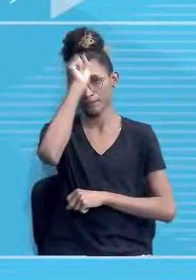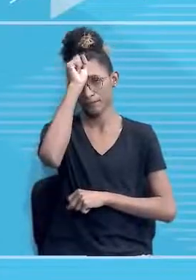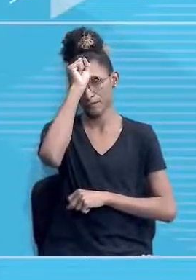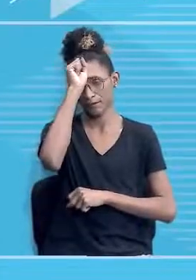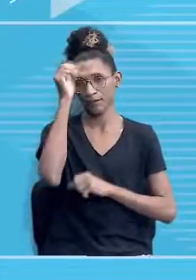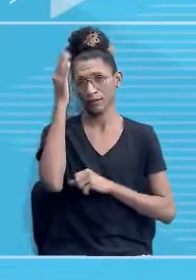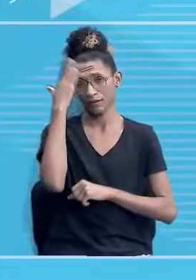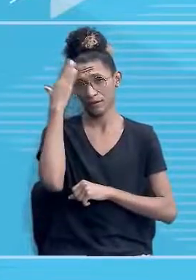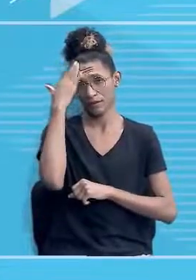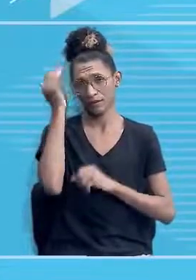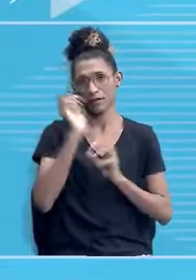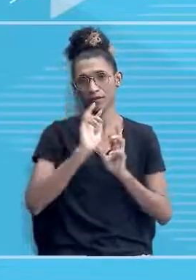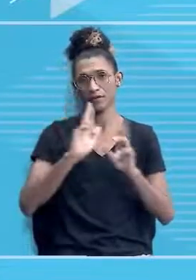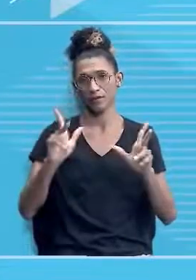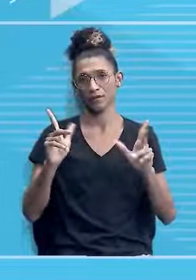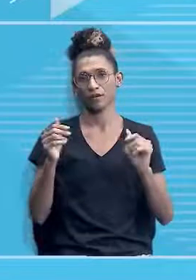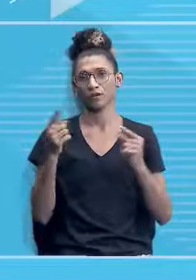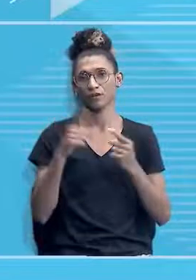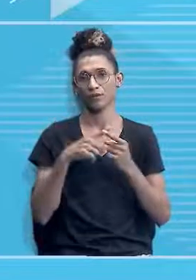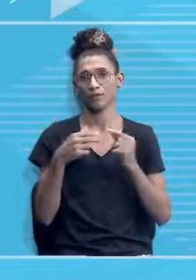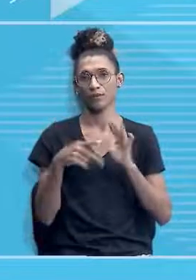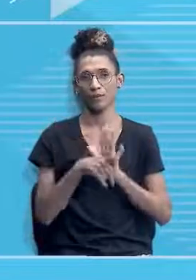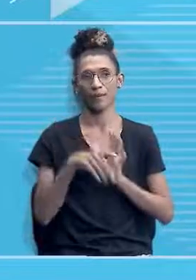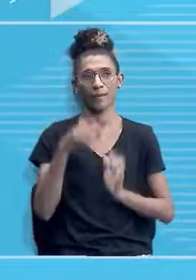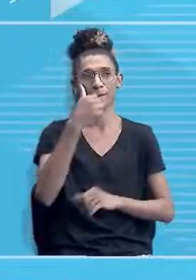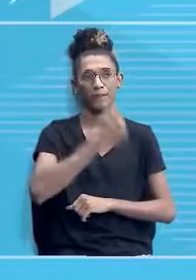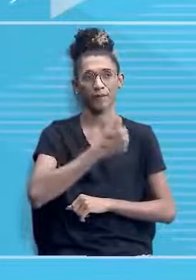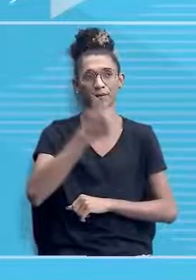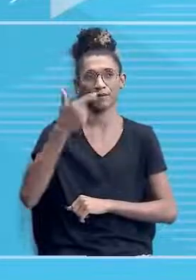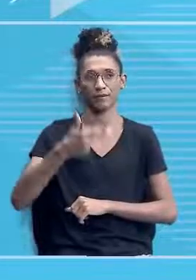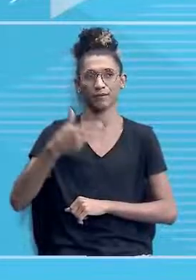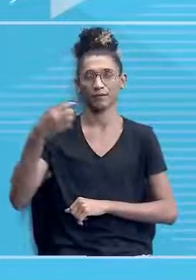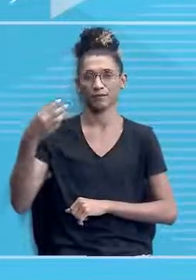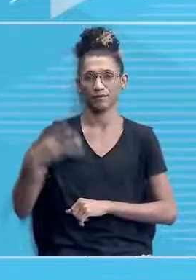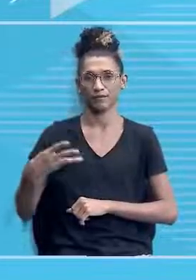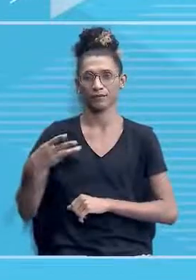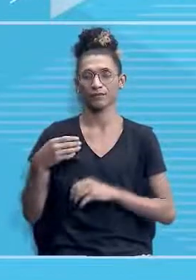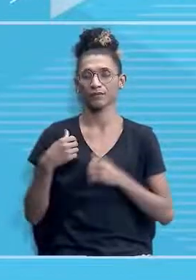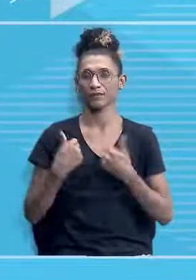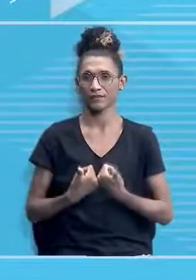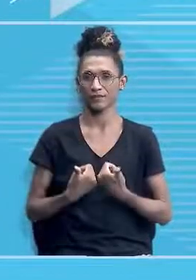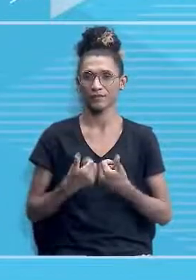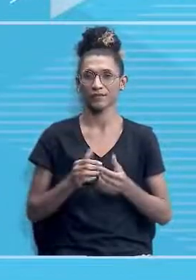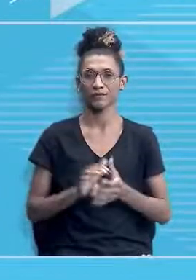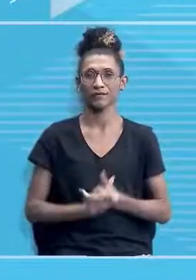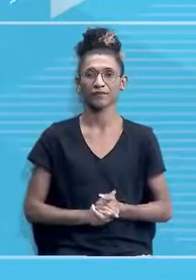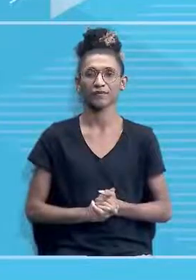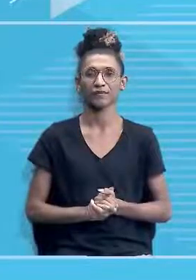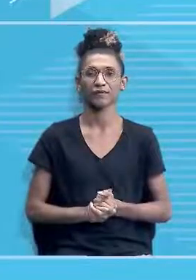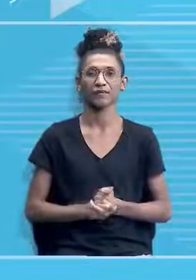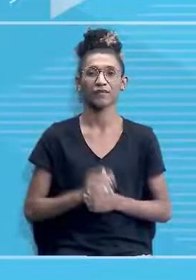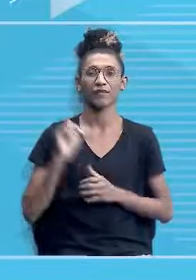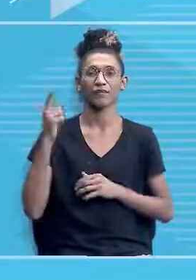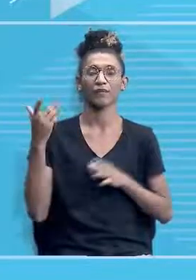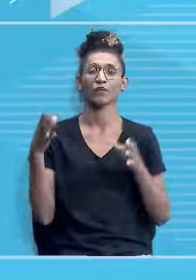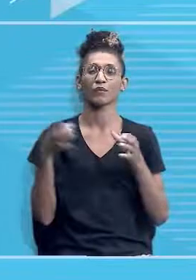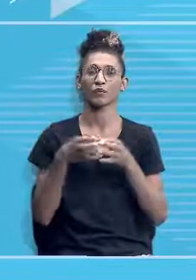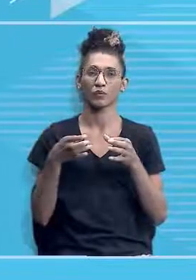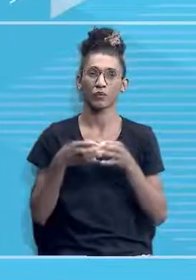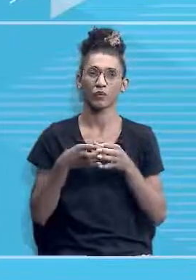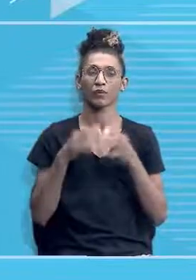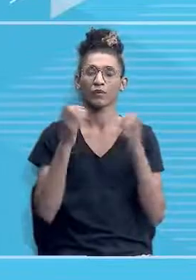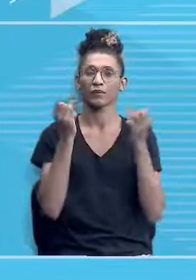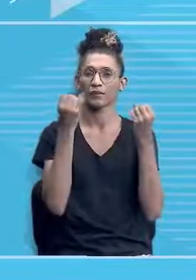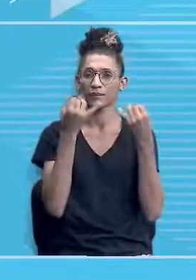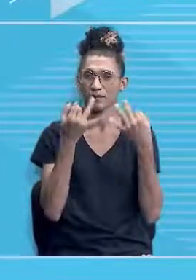das aminas Amina primária secundária e terciária o prefeito e a outra gente vai falar primária